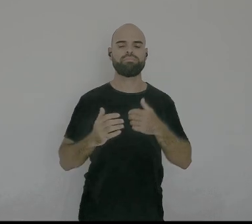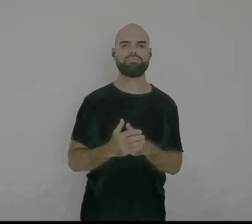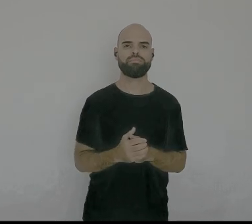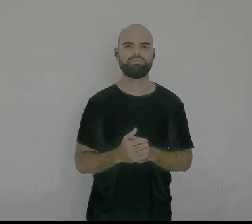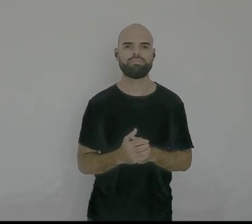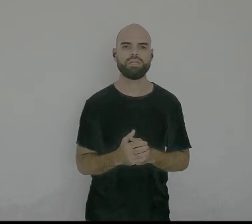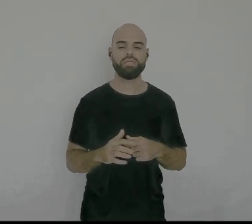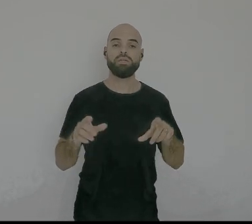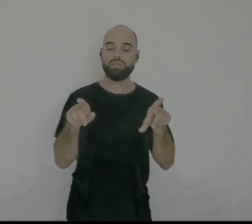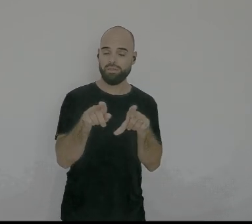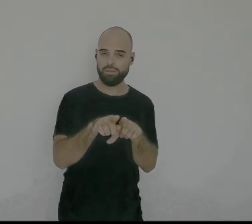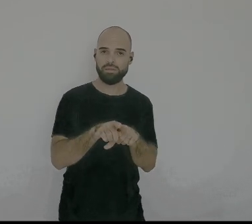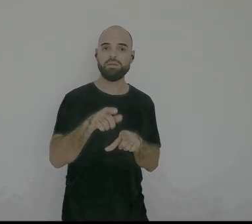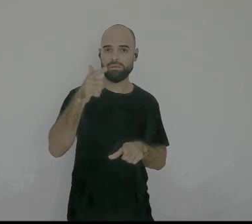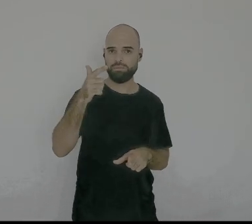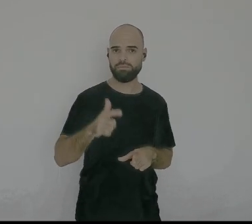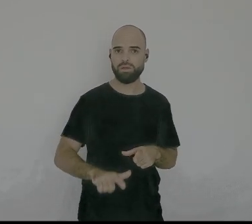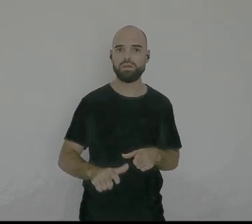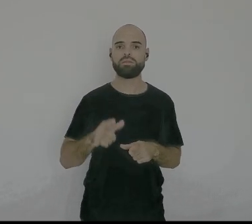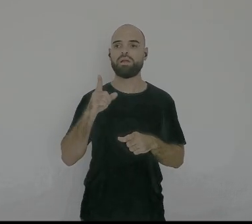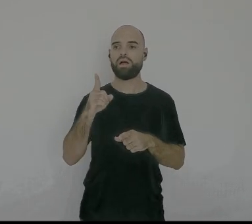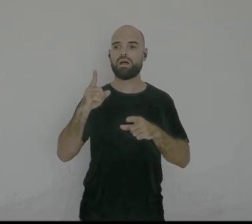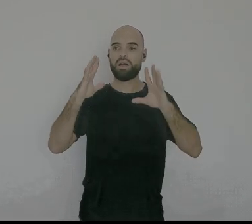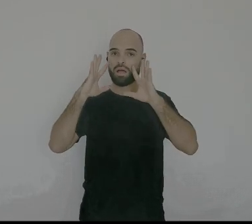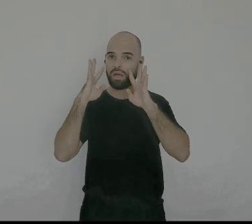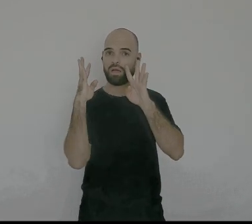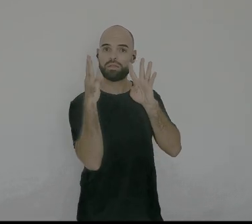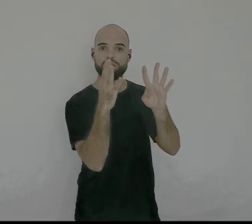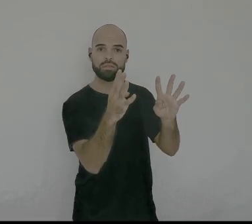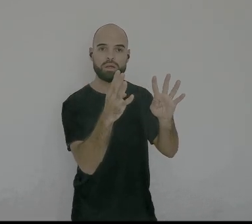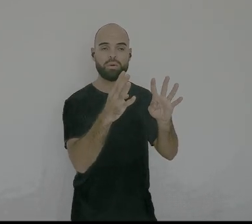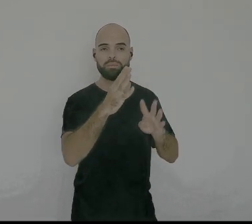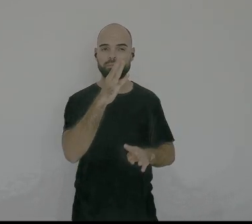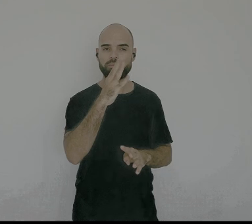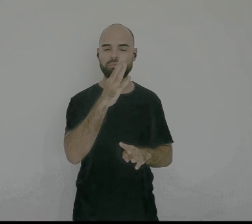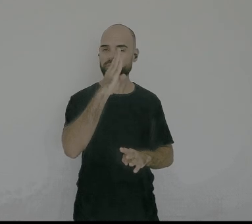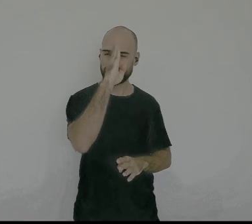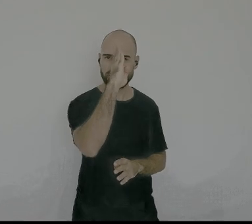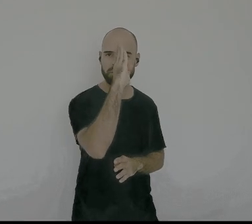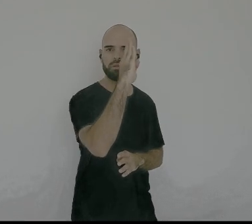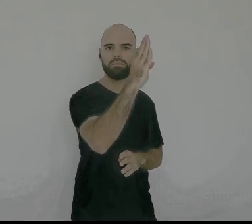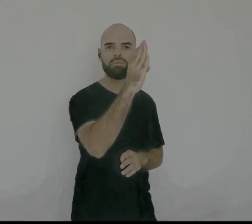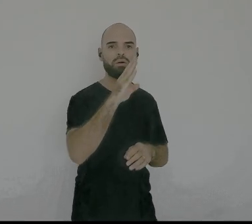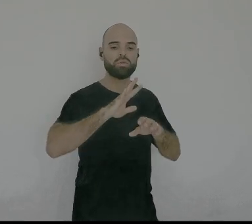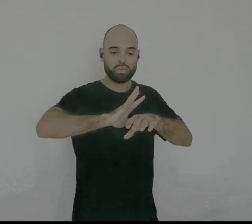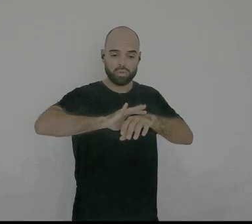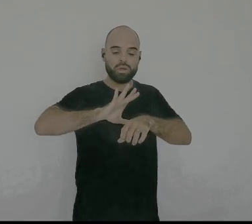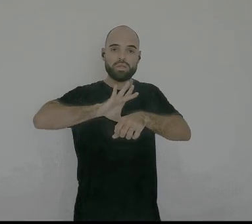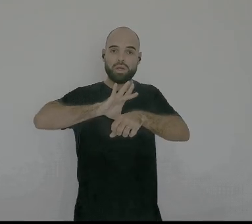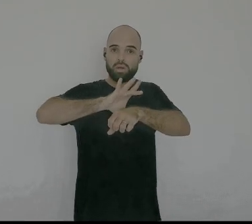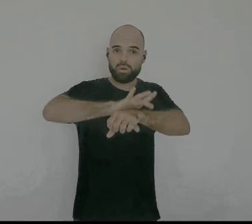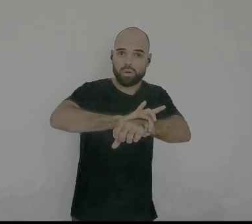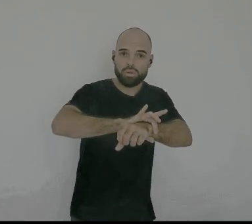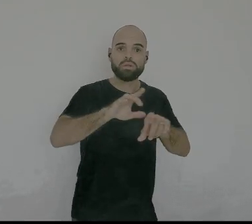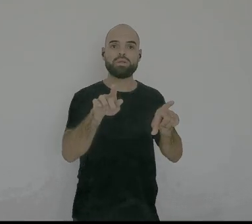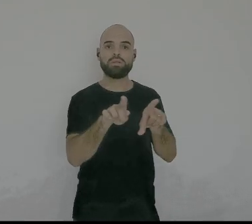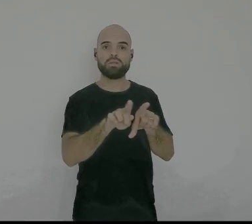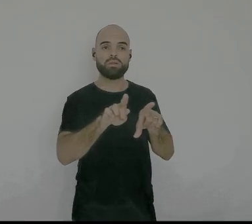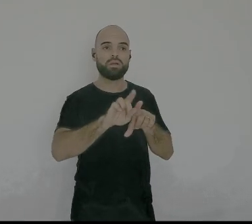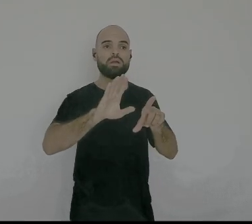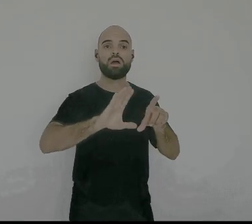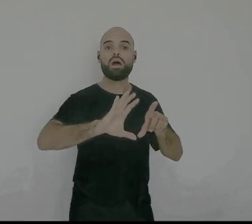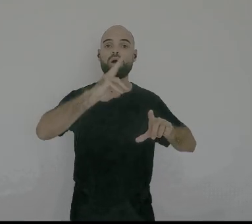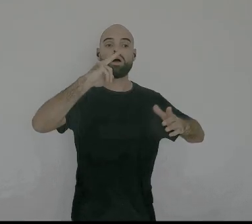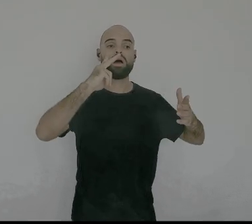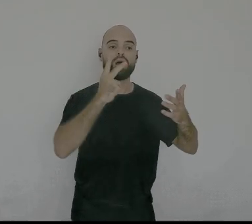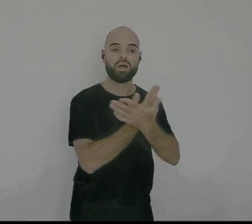organizada poliárquicamente, é orientada equilibradamente para atenção às condições crônicas e os